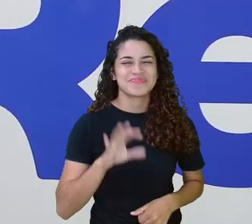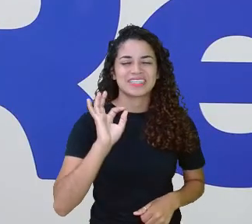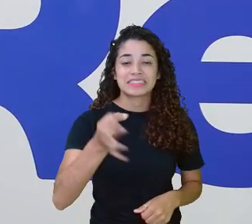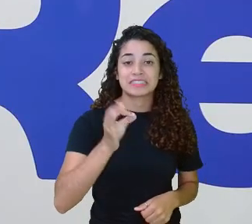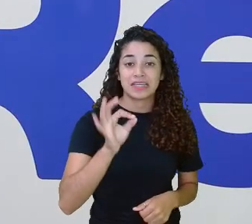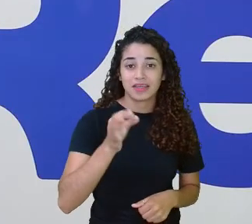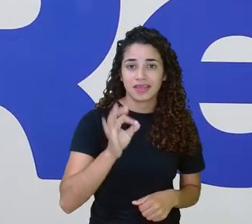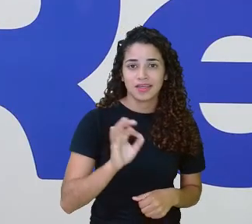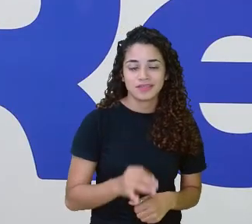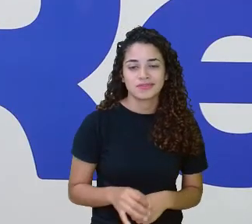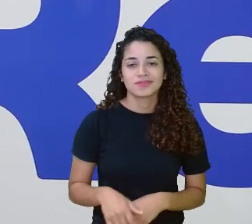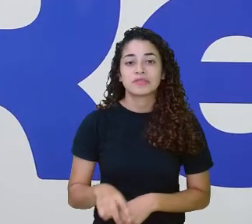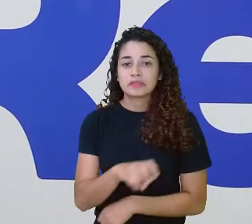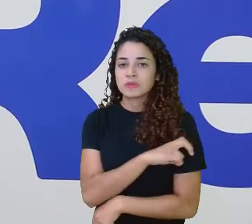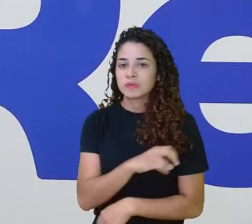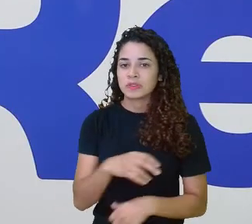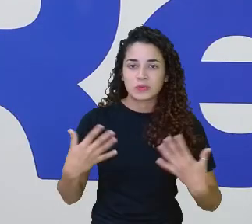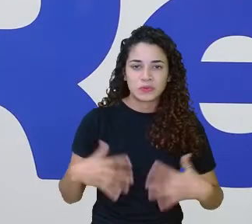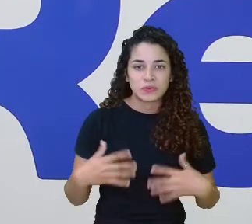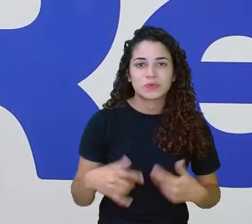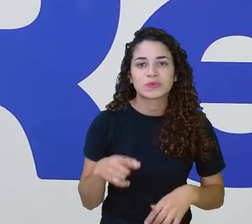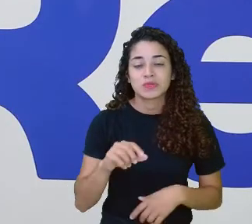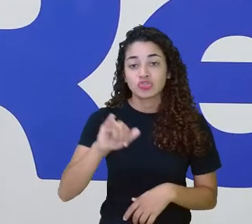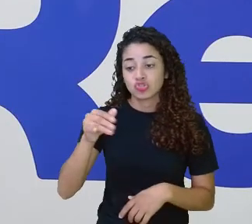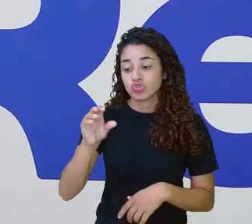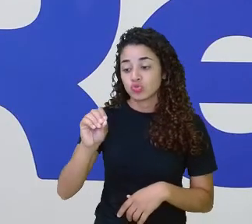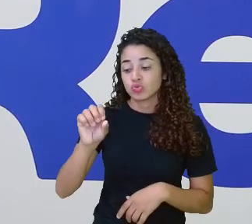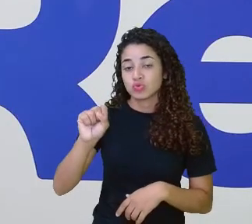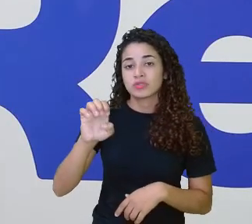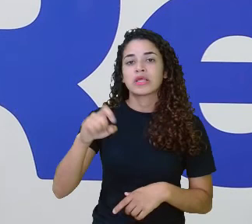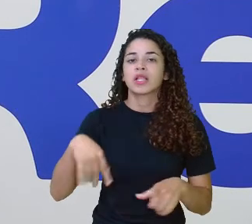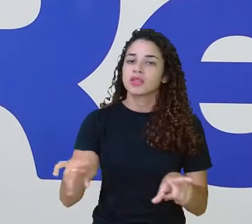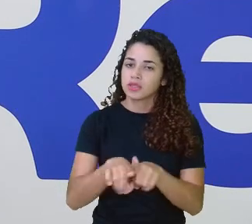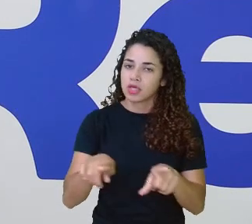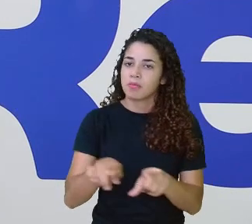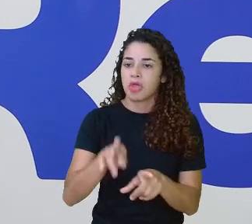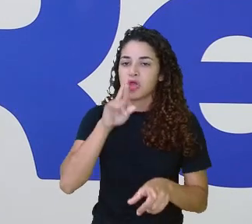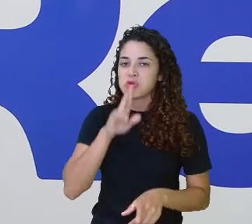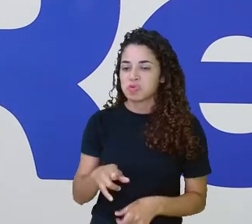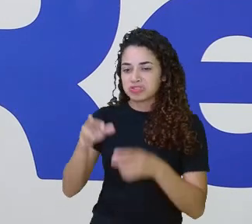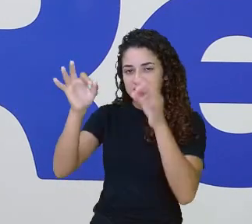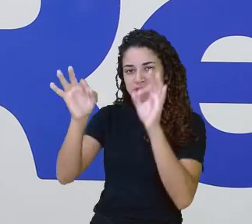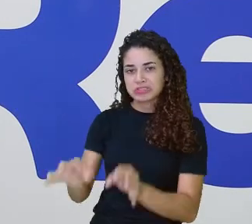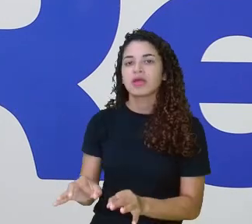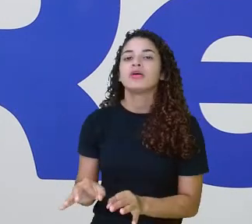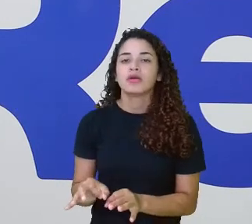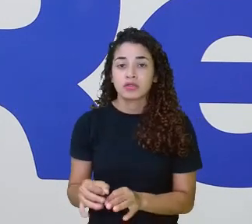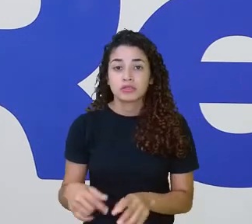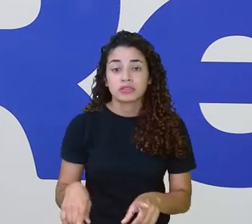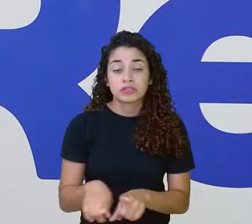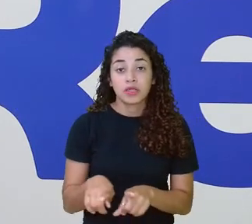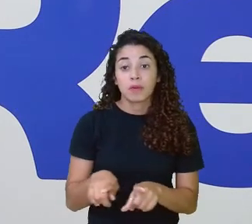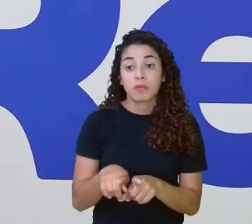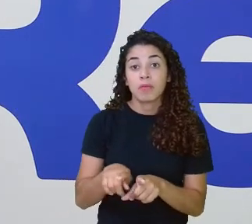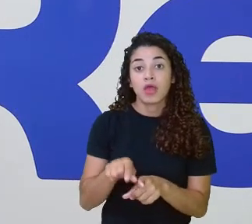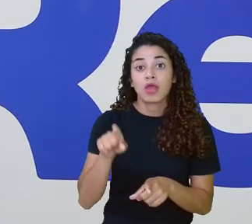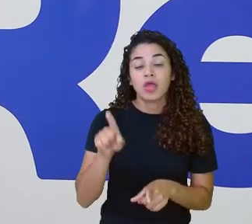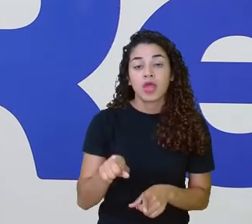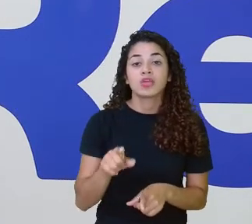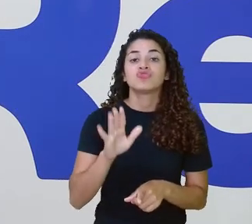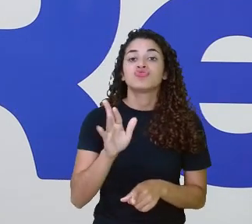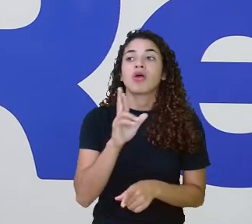não decepciona mesmo, viu? Porque o José também chegou com a resposta corretíssima. Inclusive, o José já está dando